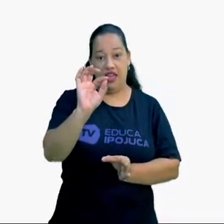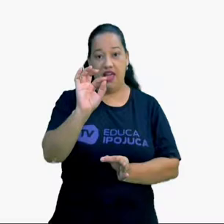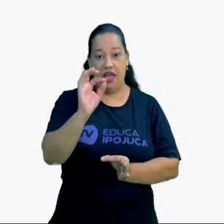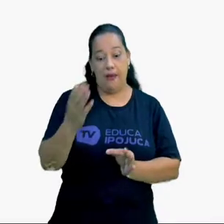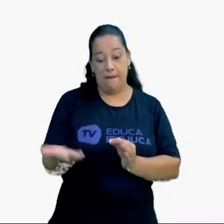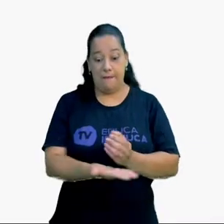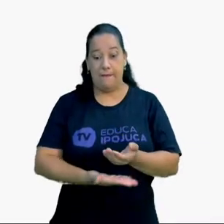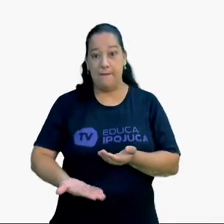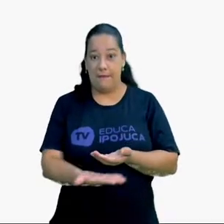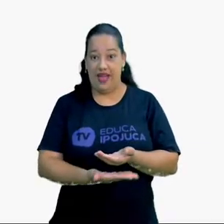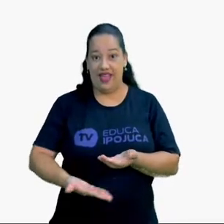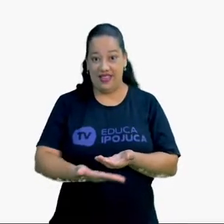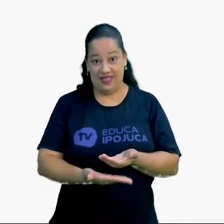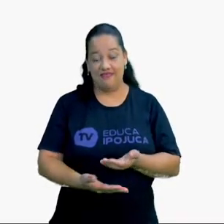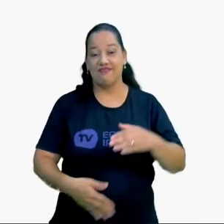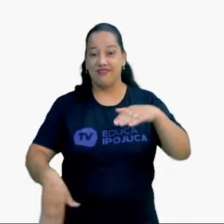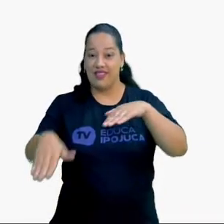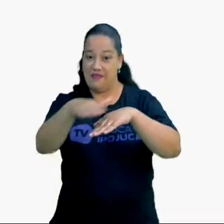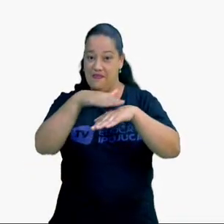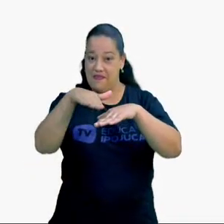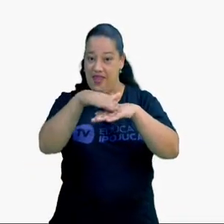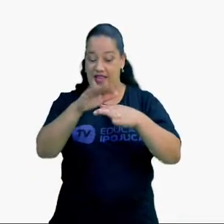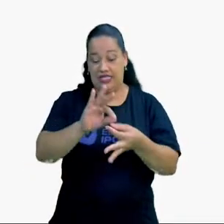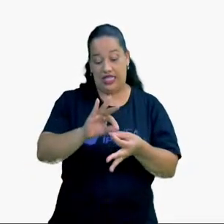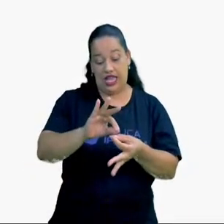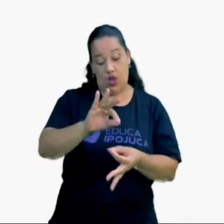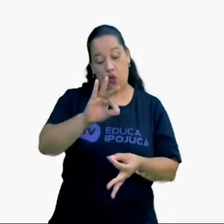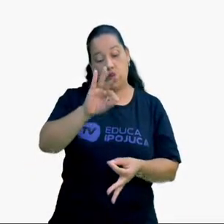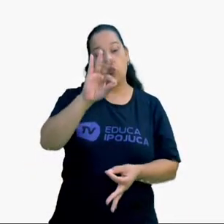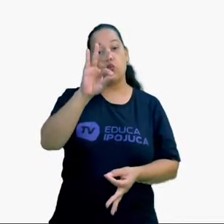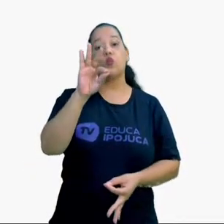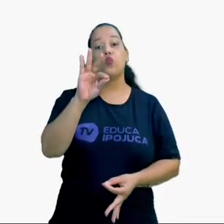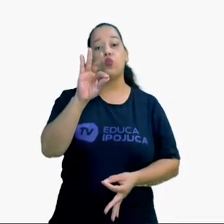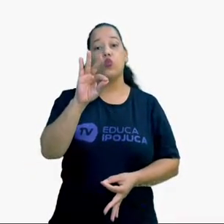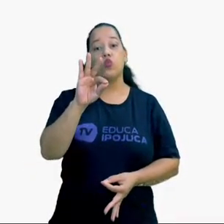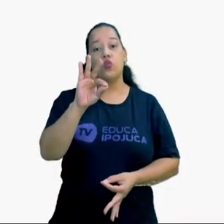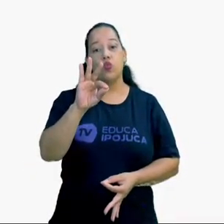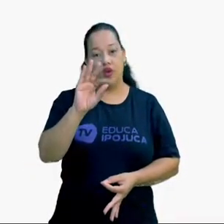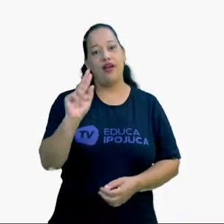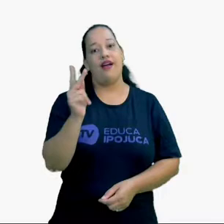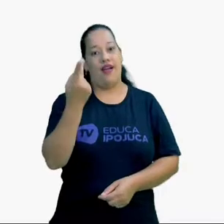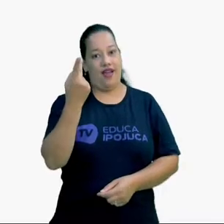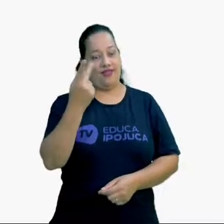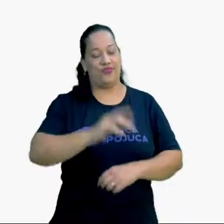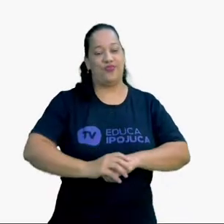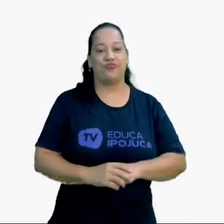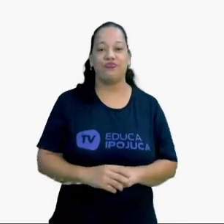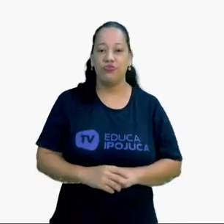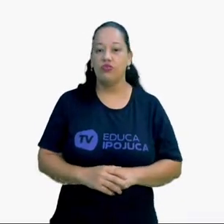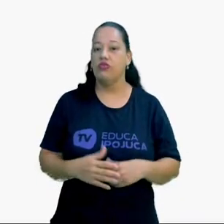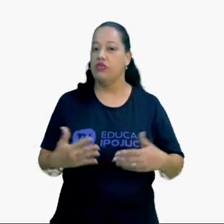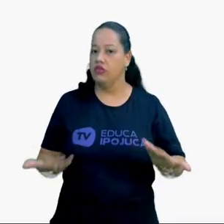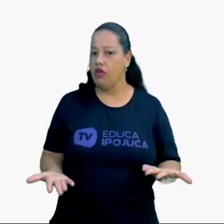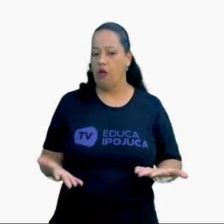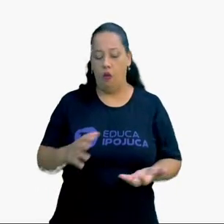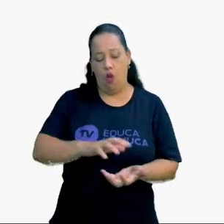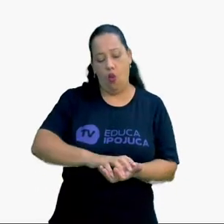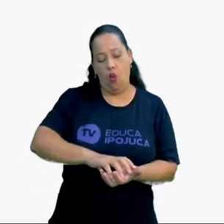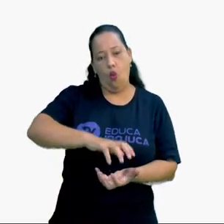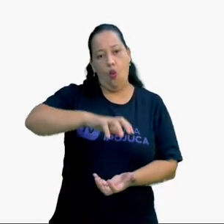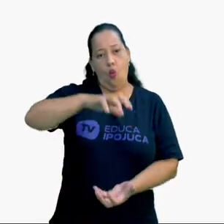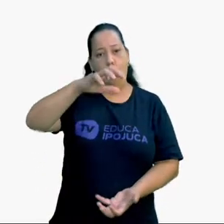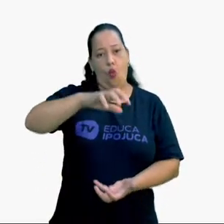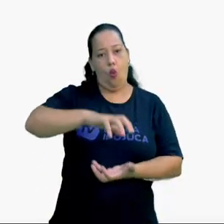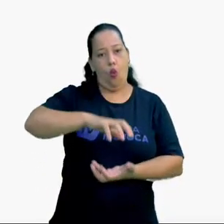suas bases. Olha aí, altura, que vamos chamar de H. Então, qual é o volume agora de